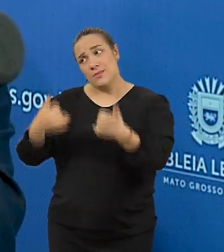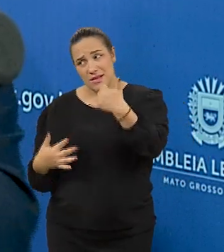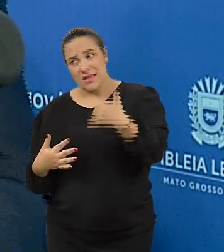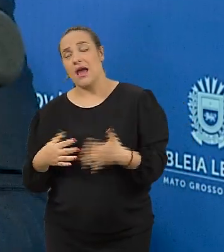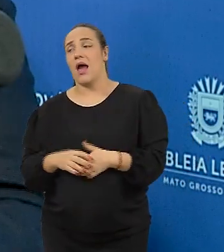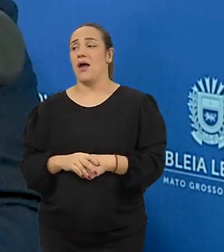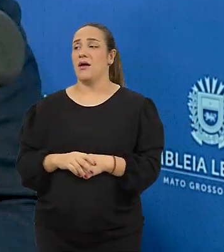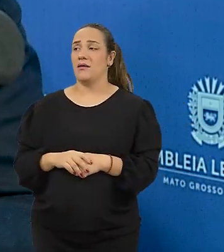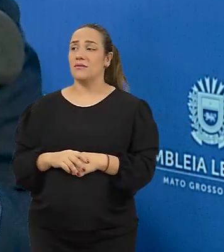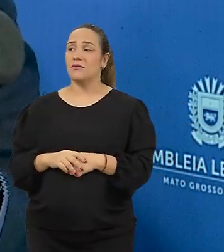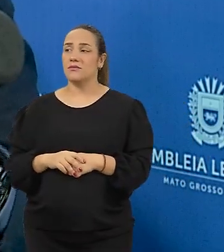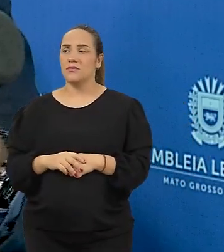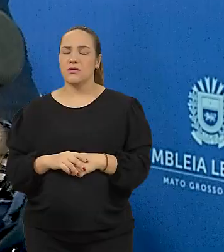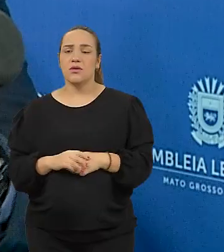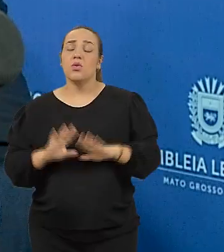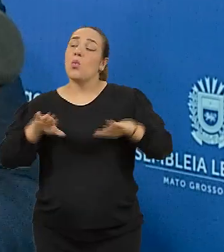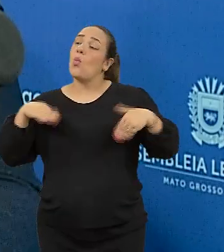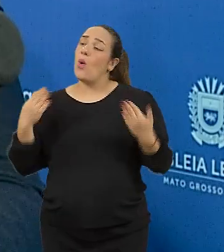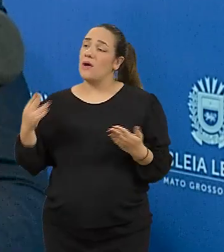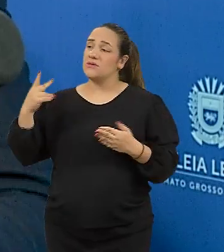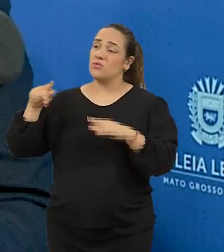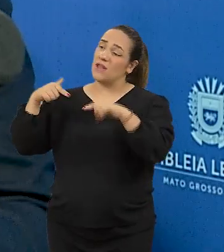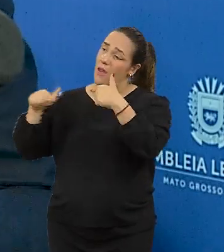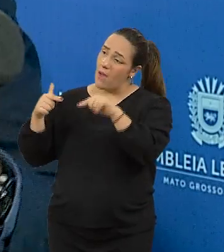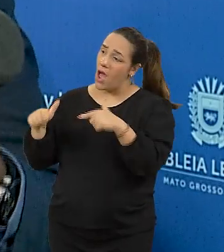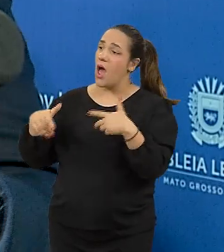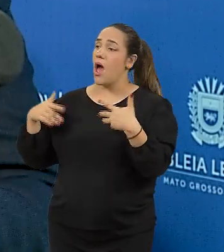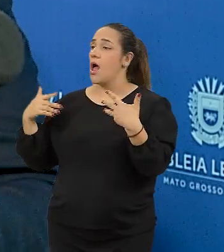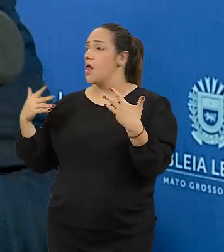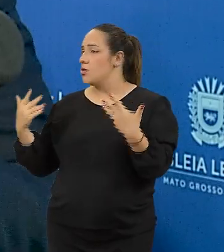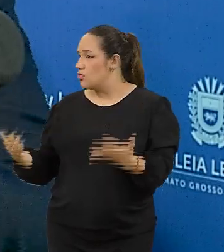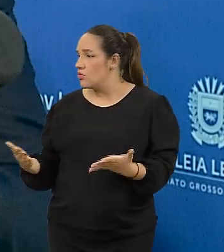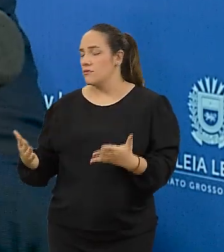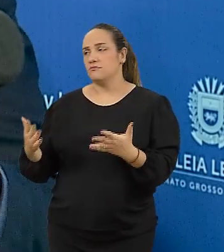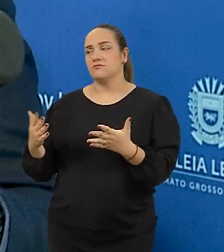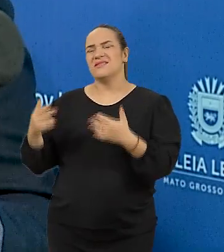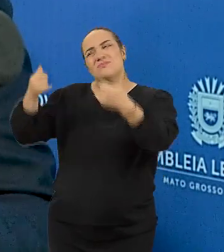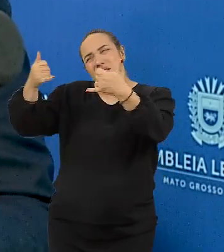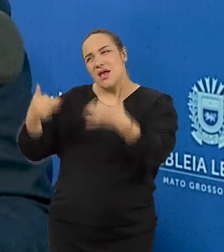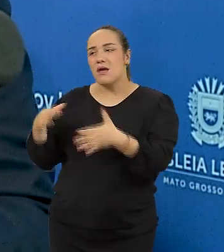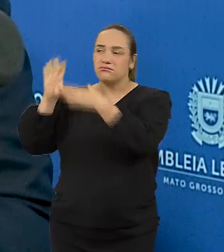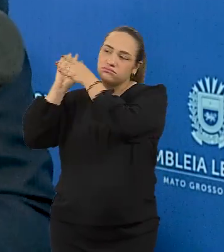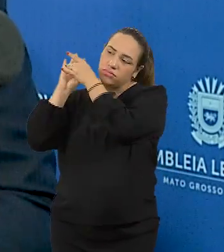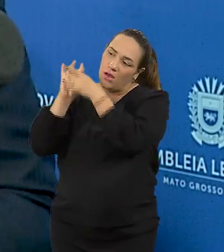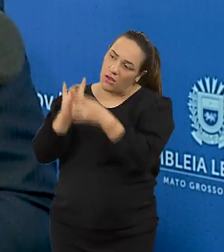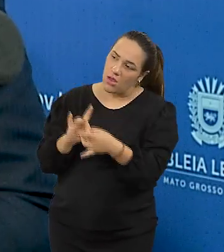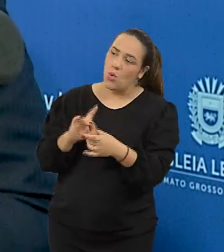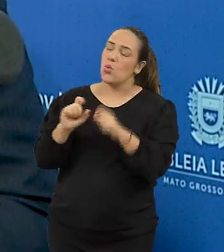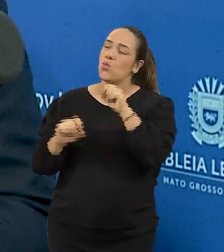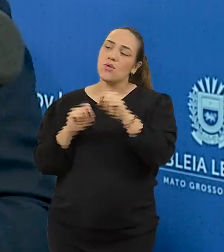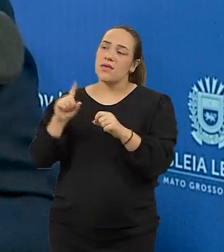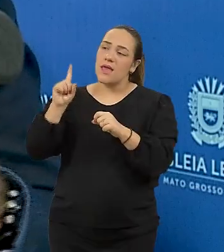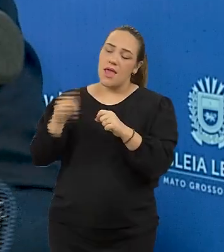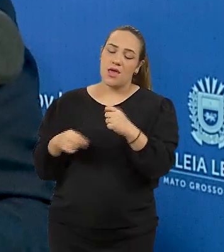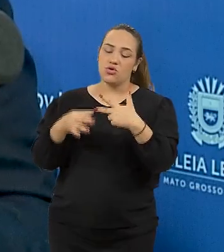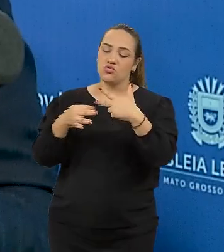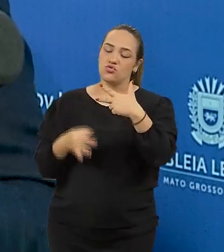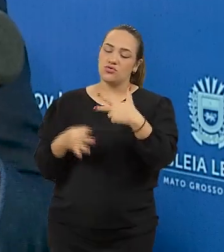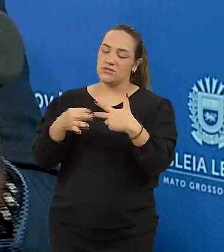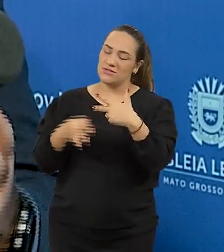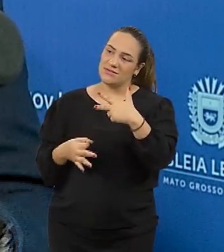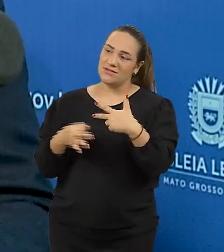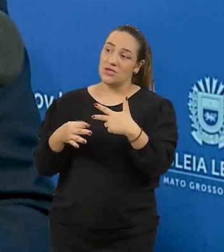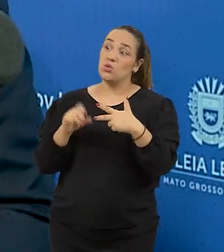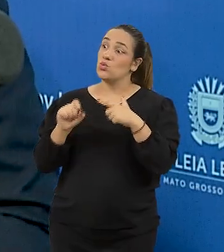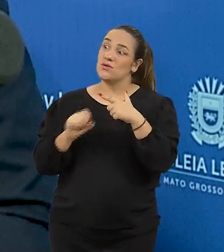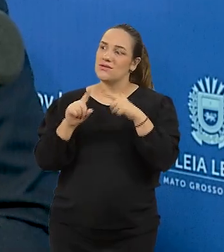explicações, explicar qual que é o trabalho que o senhor desenvolve e contextualizar o Poder Judiciário e